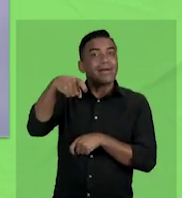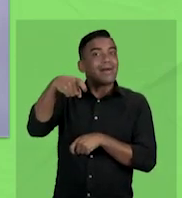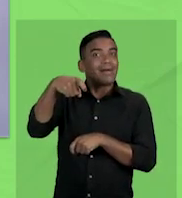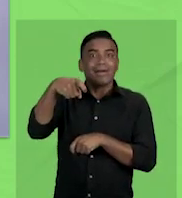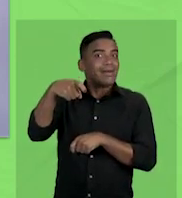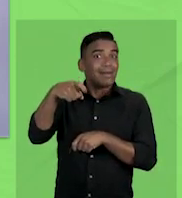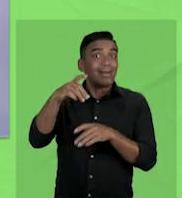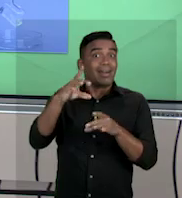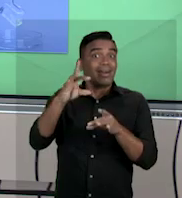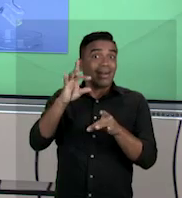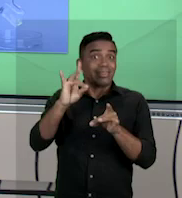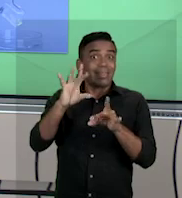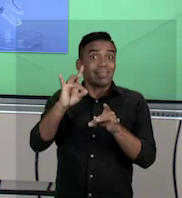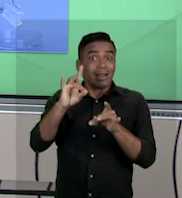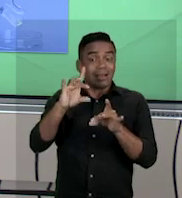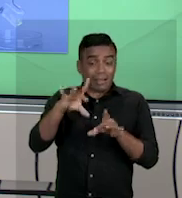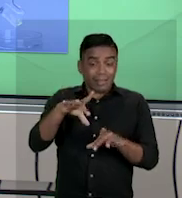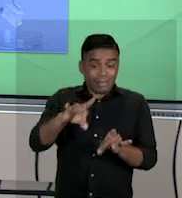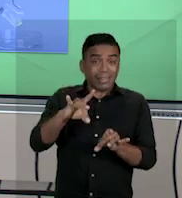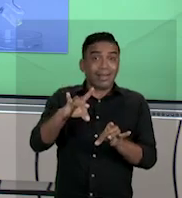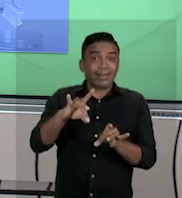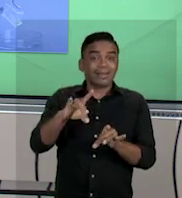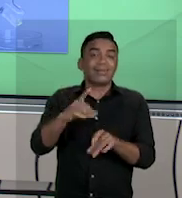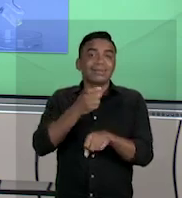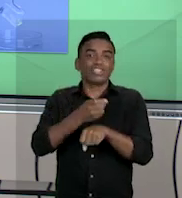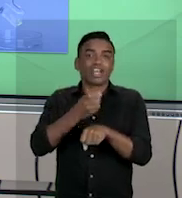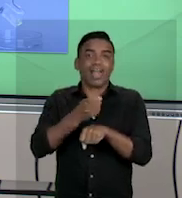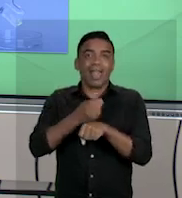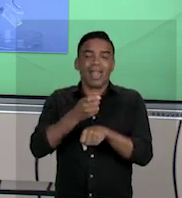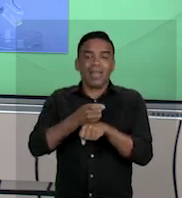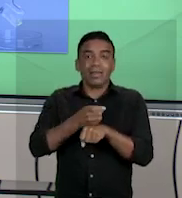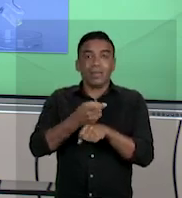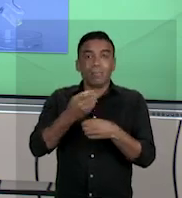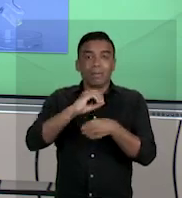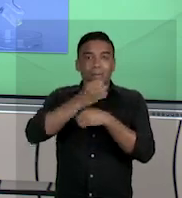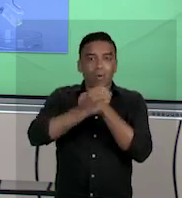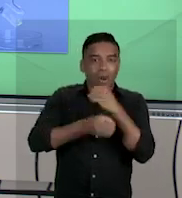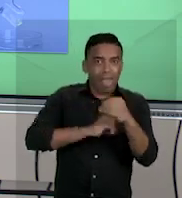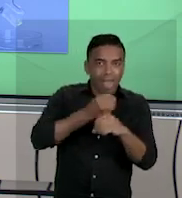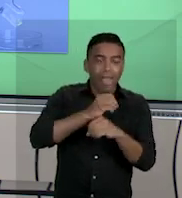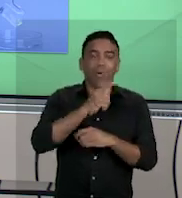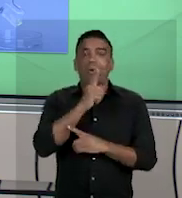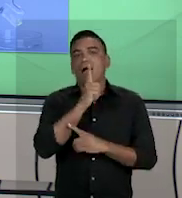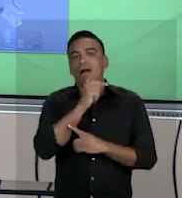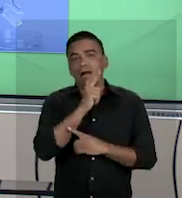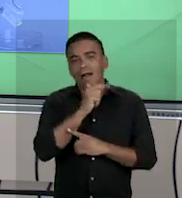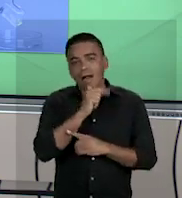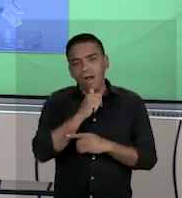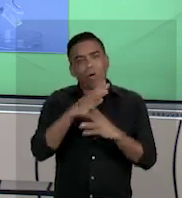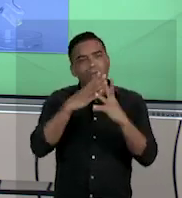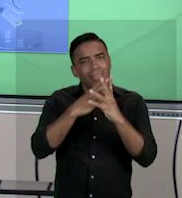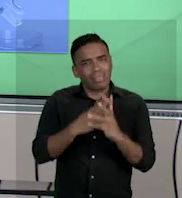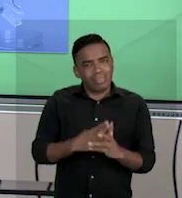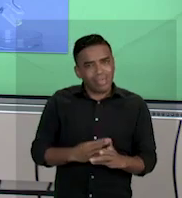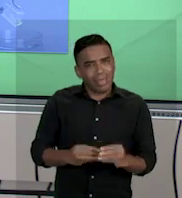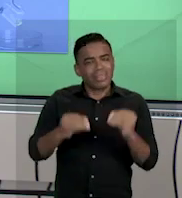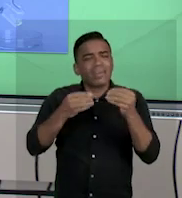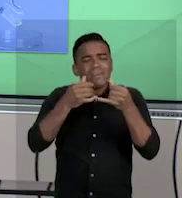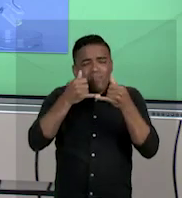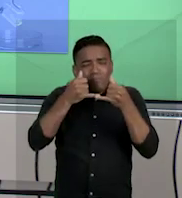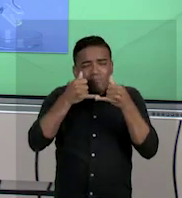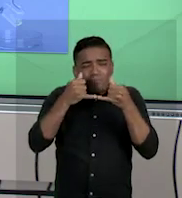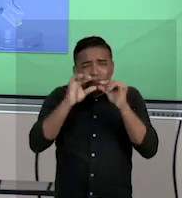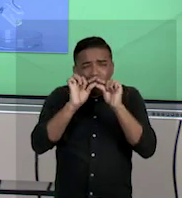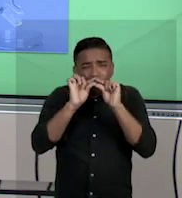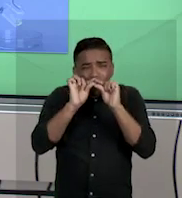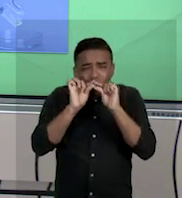nem encostar no gelo, só segurando no barbante. Isso porque as moléculas de água, elas vão derreter uma camada fininha, mas ainda